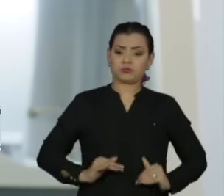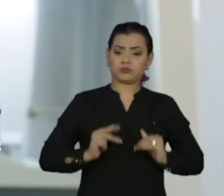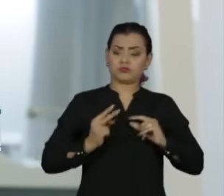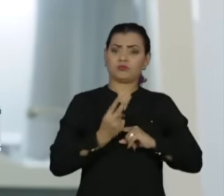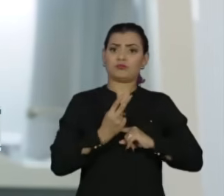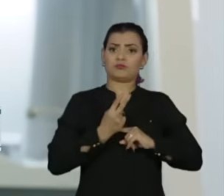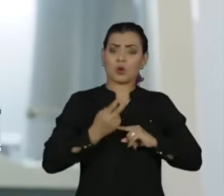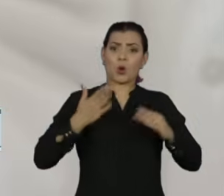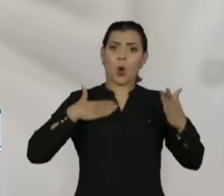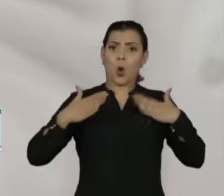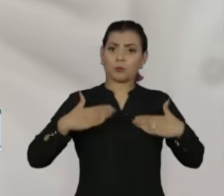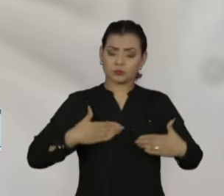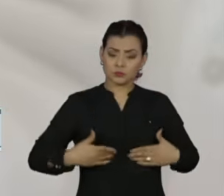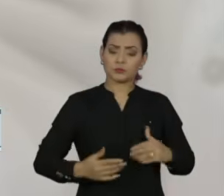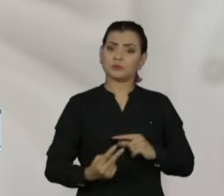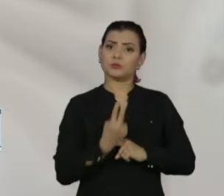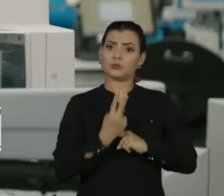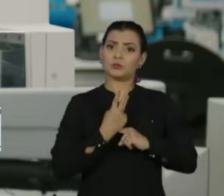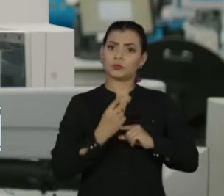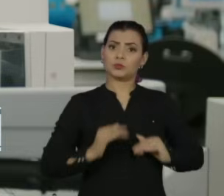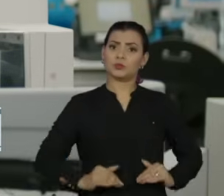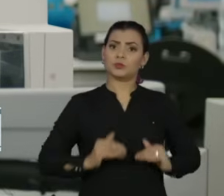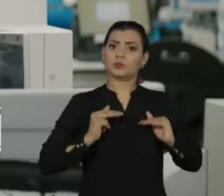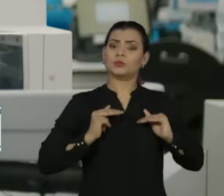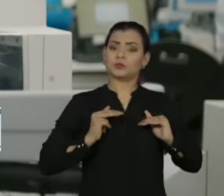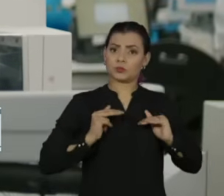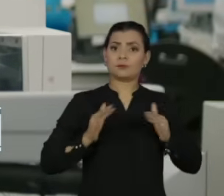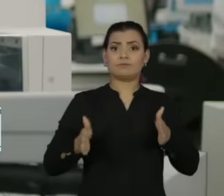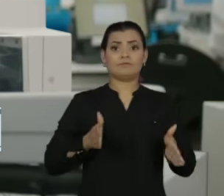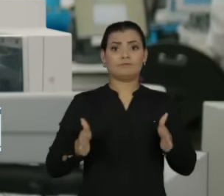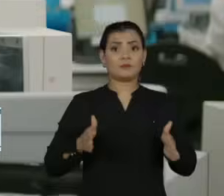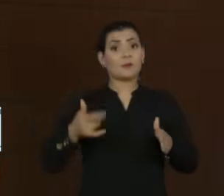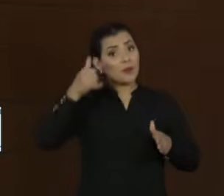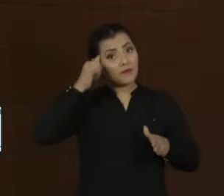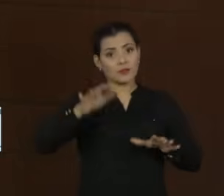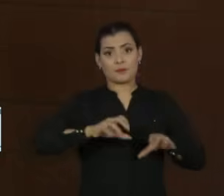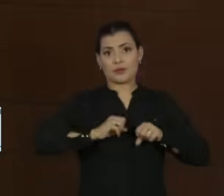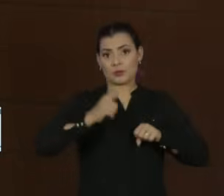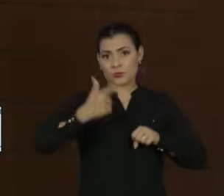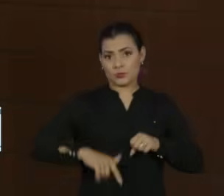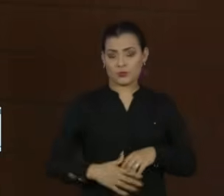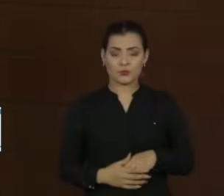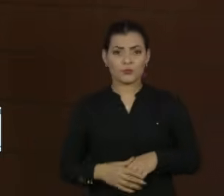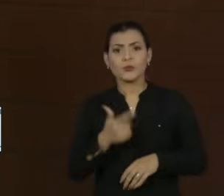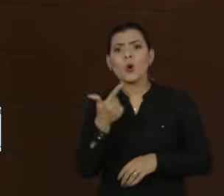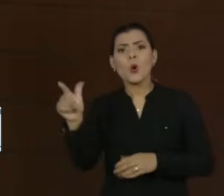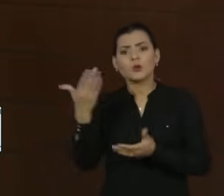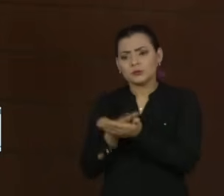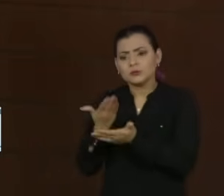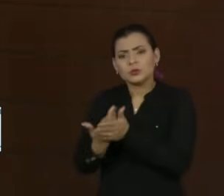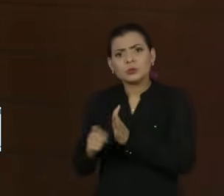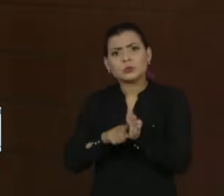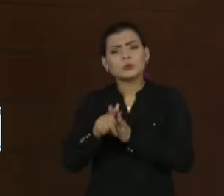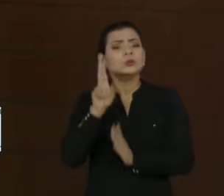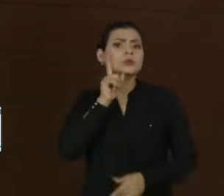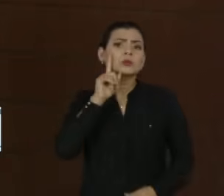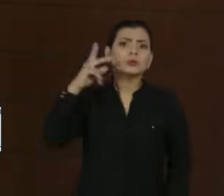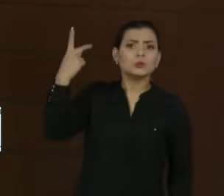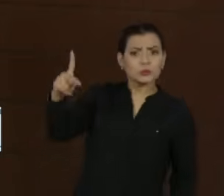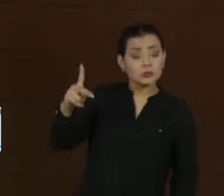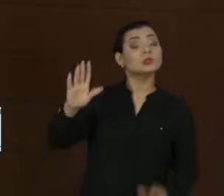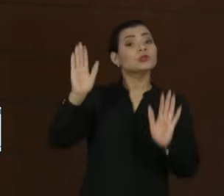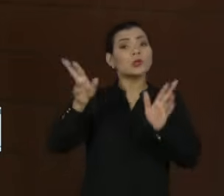permanecem ativos, protegendo o organismo de uma possível reinfecção. Um outro estudo feito nos Estados Unidos chegou a